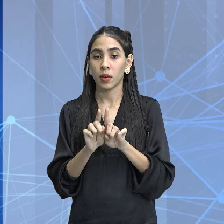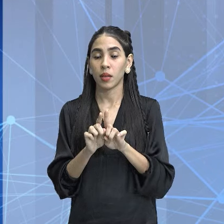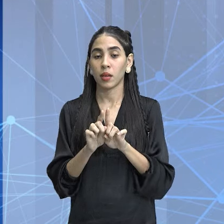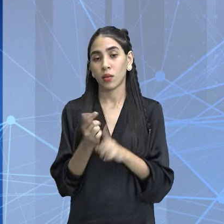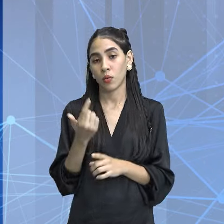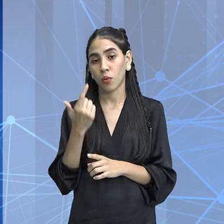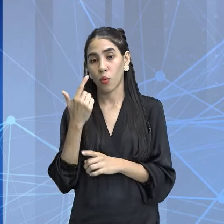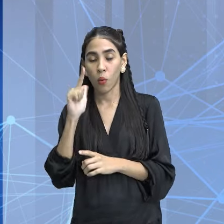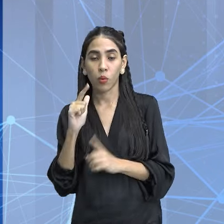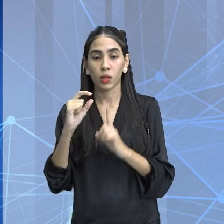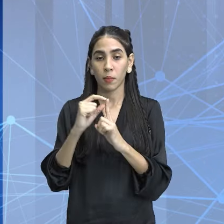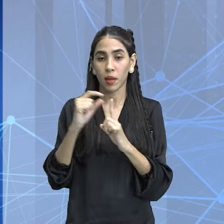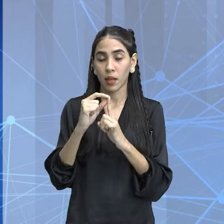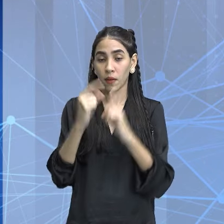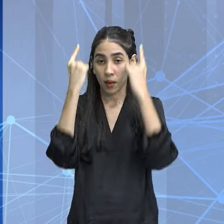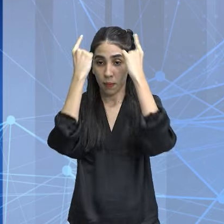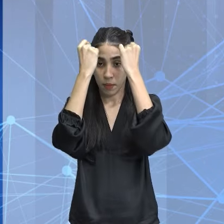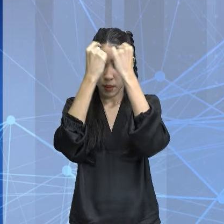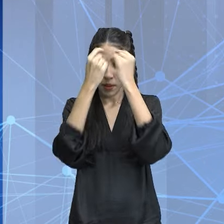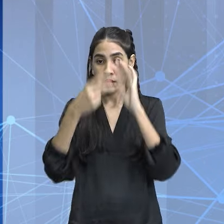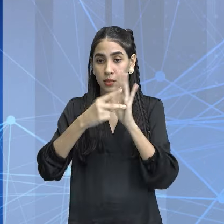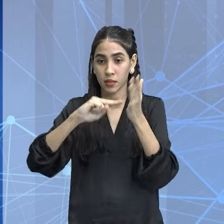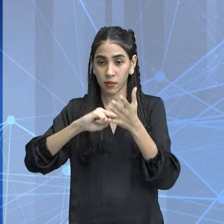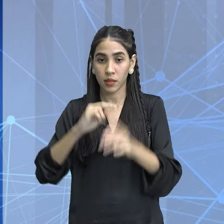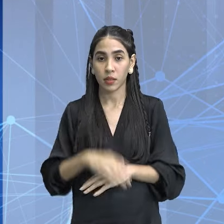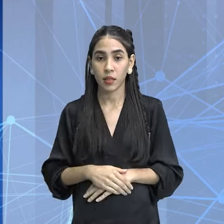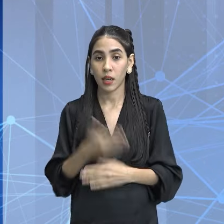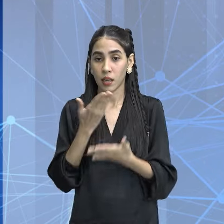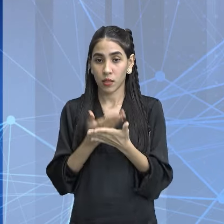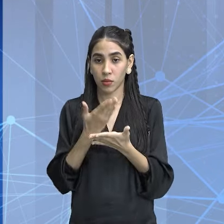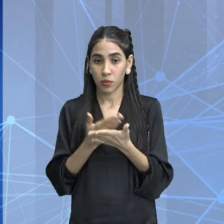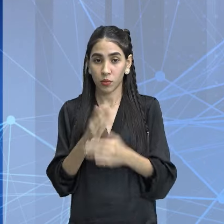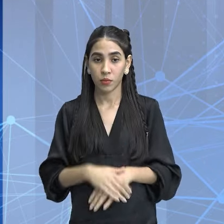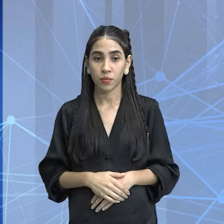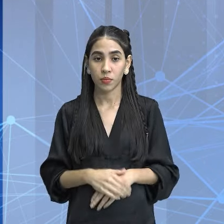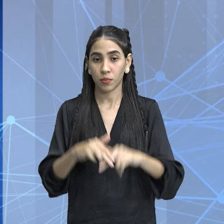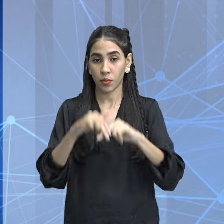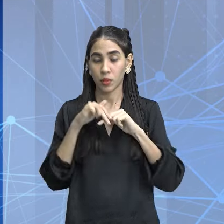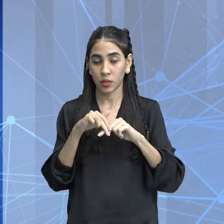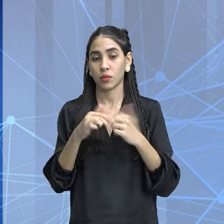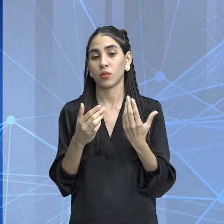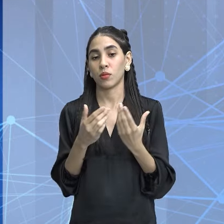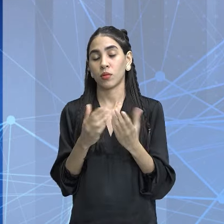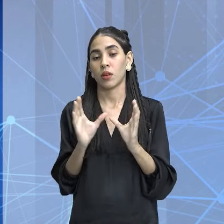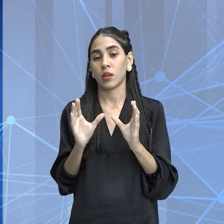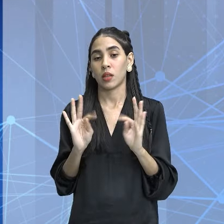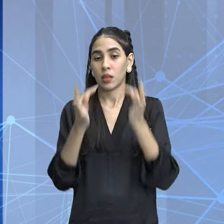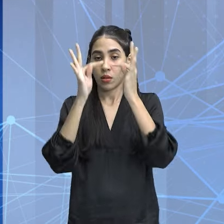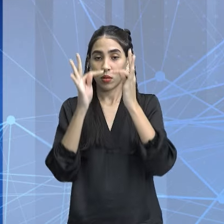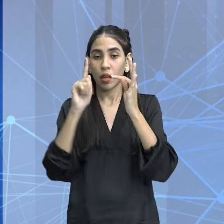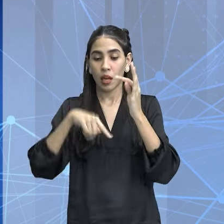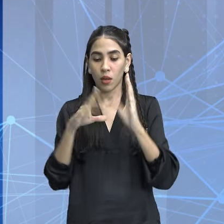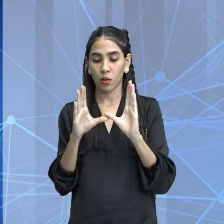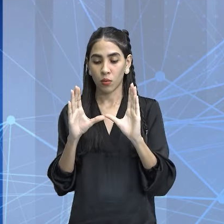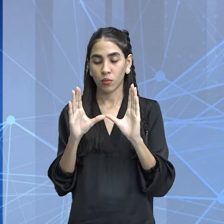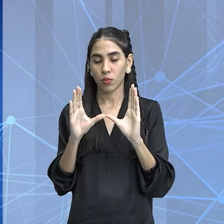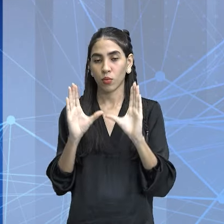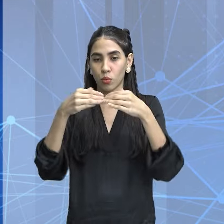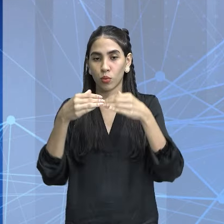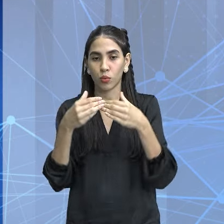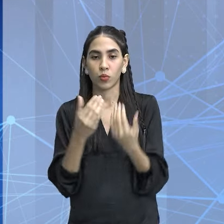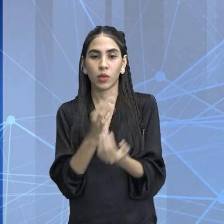uma outra palavra em grego que significa estudo. Portanto, tecnologia é um conjunto de